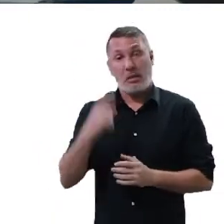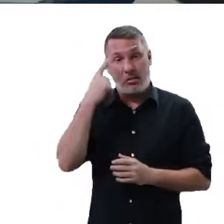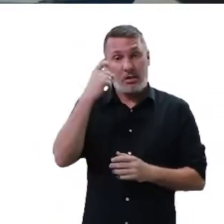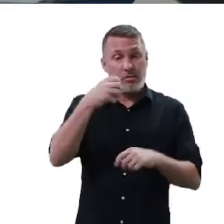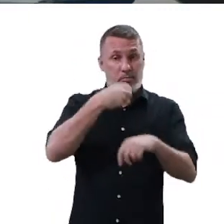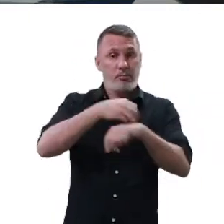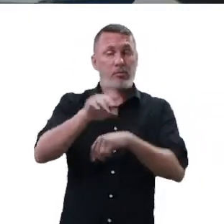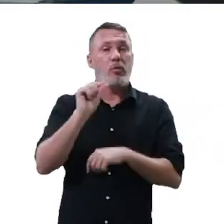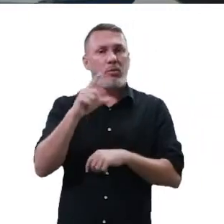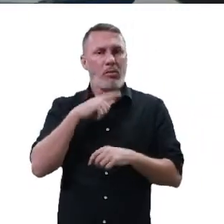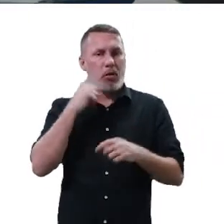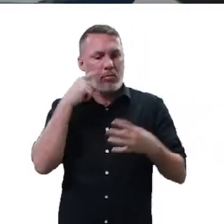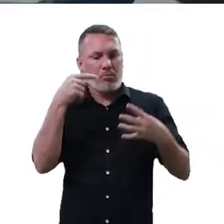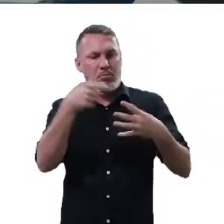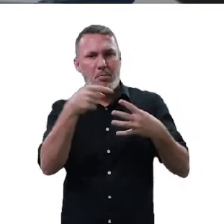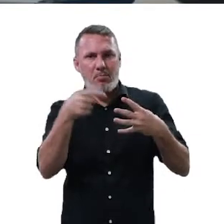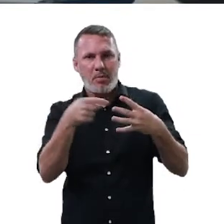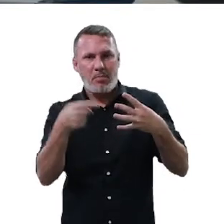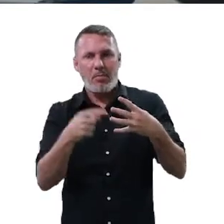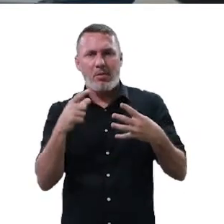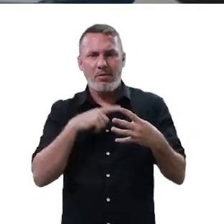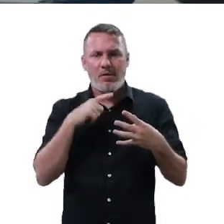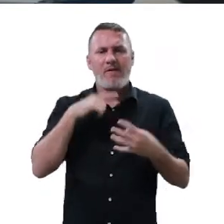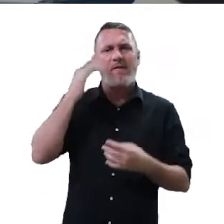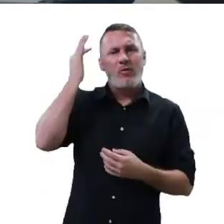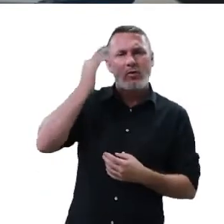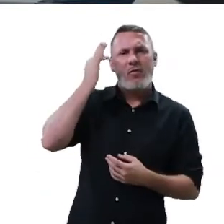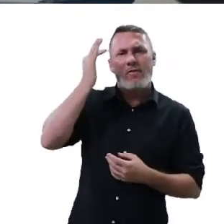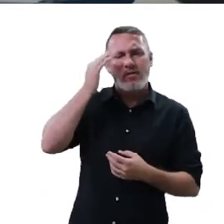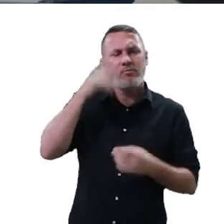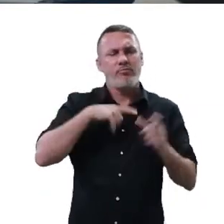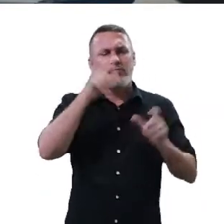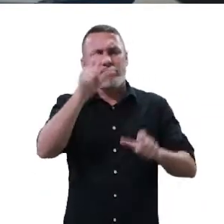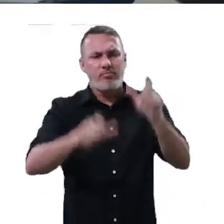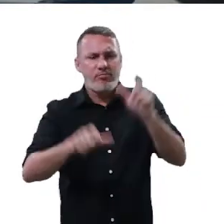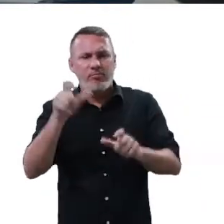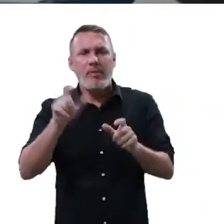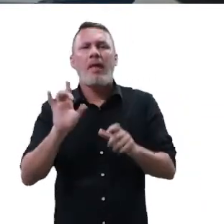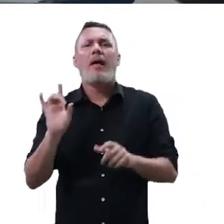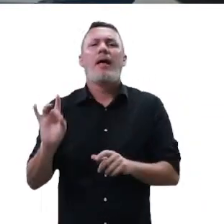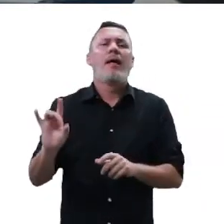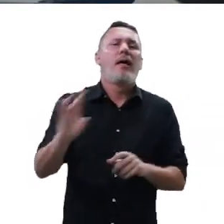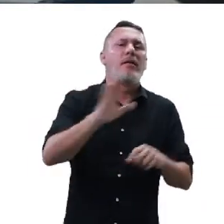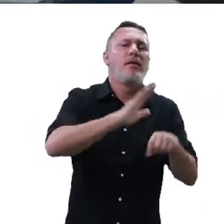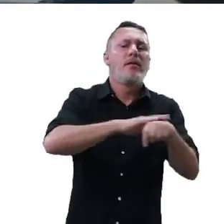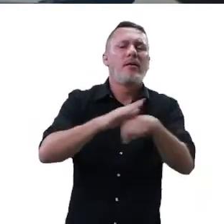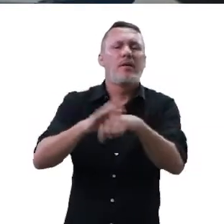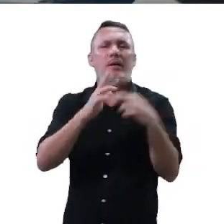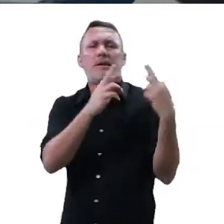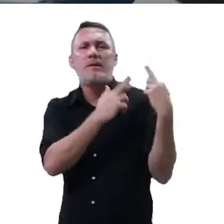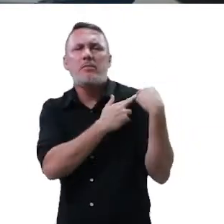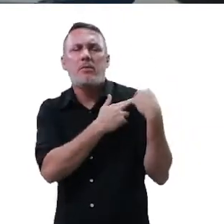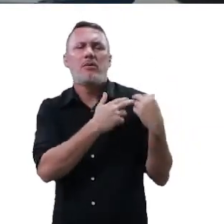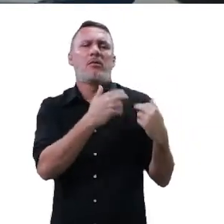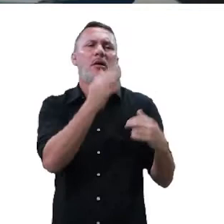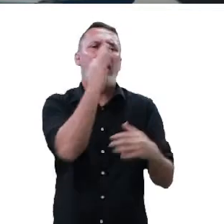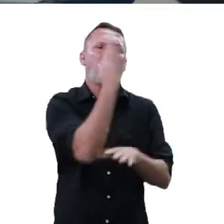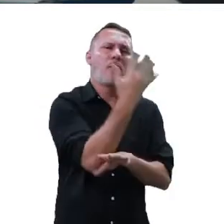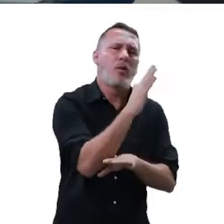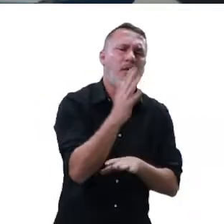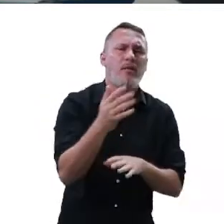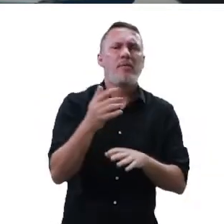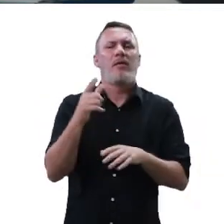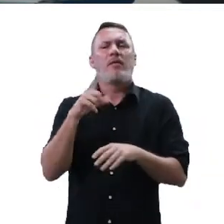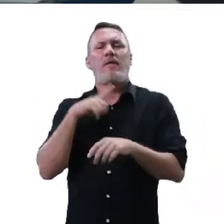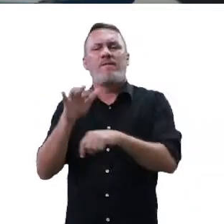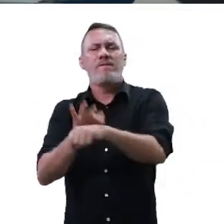Vejam só que interessante. Cada um desses filósofos definiam, ou desses pensadores, filósofos da